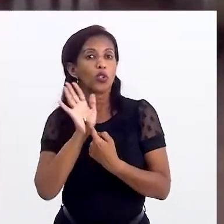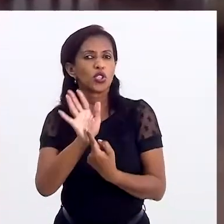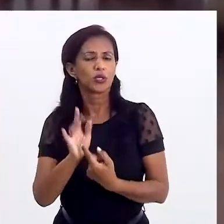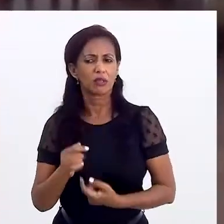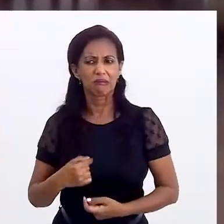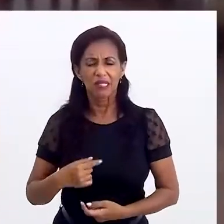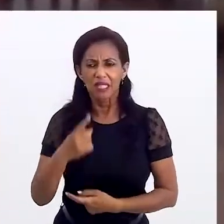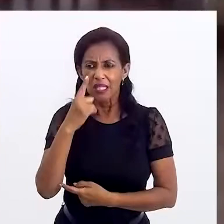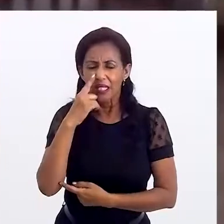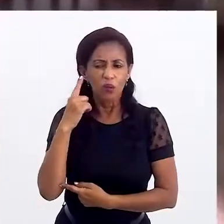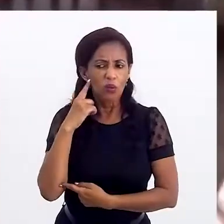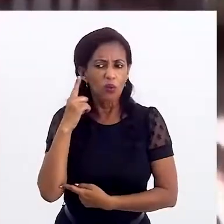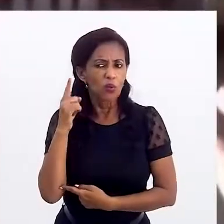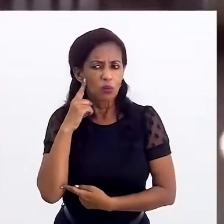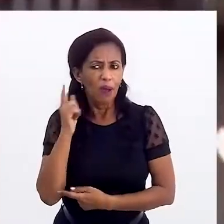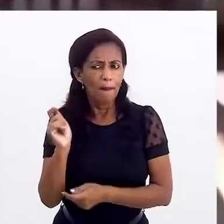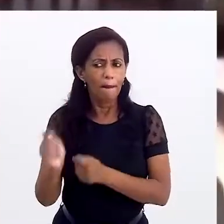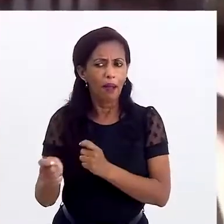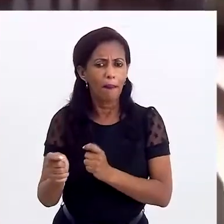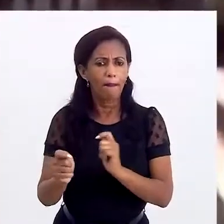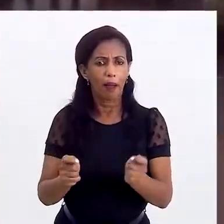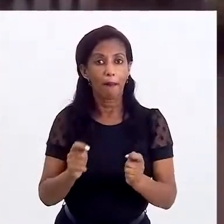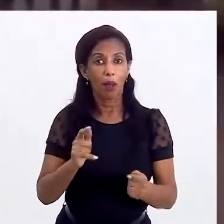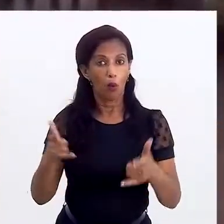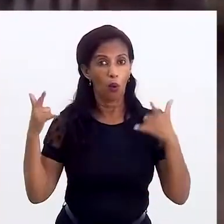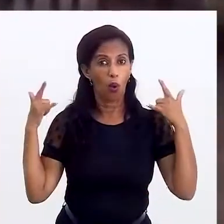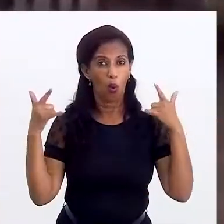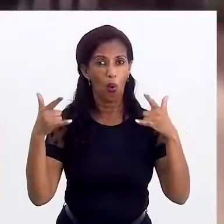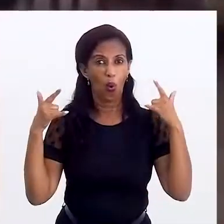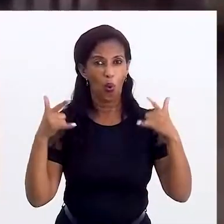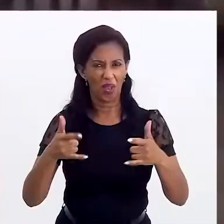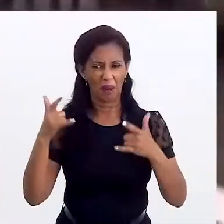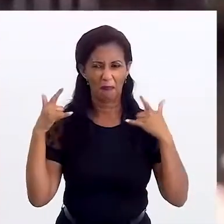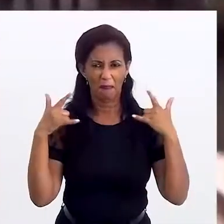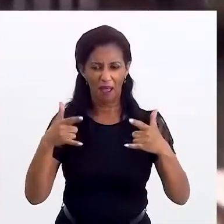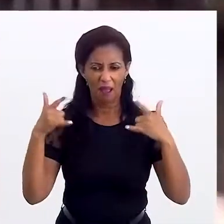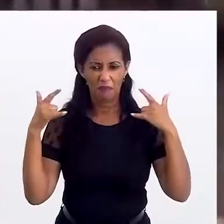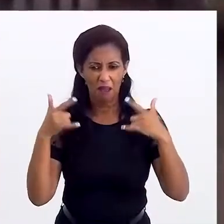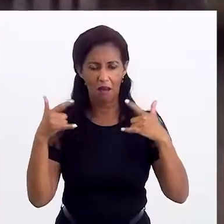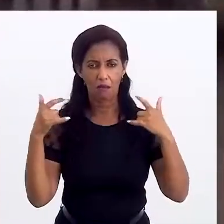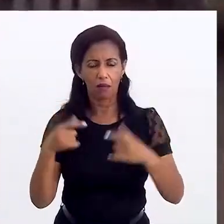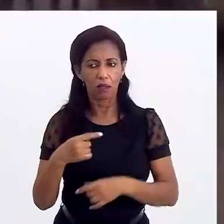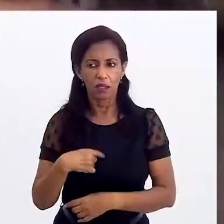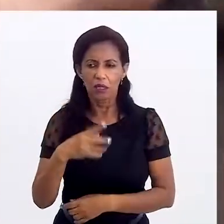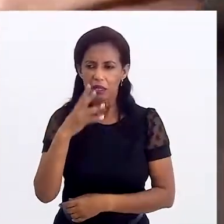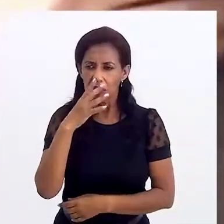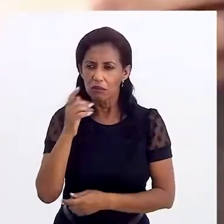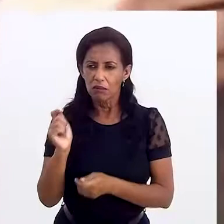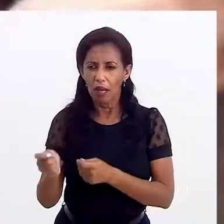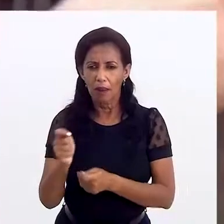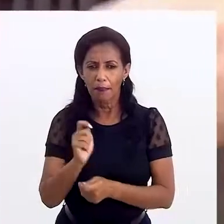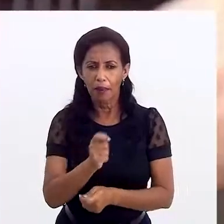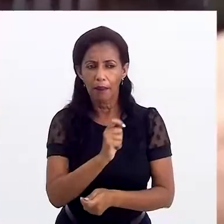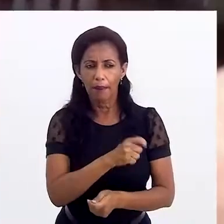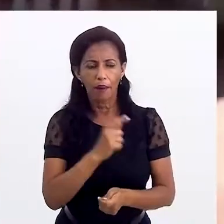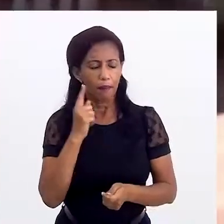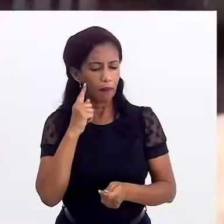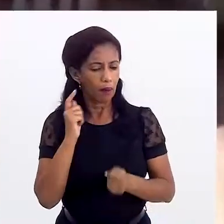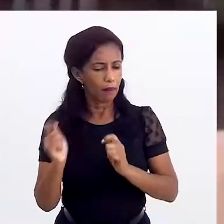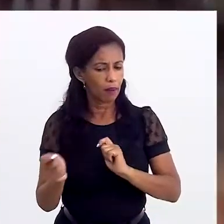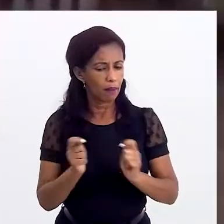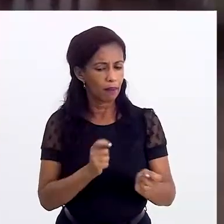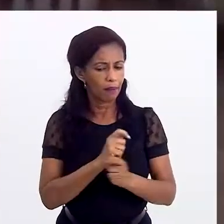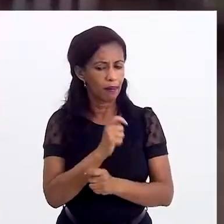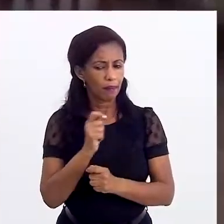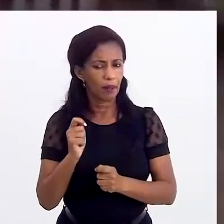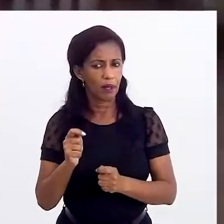eu adorei os acordes. Só que o Jimmy era um roqueiro, né? Tinha um braço pesado, e eu adorei aqueles acordes com corda